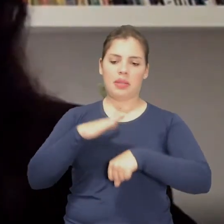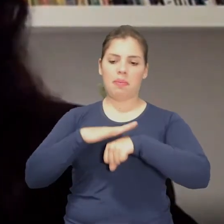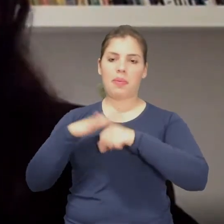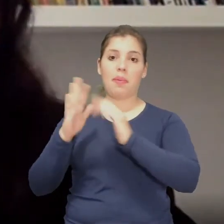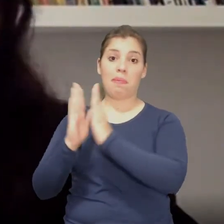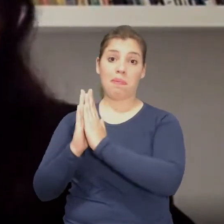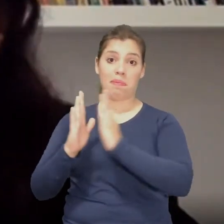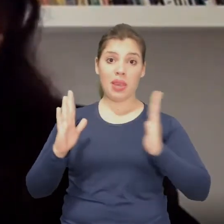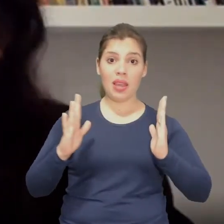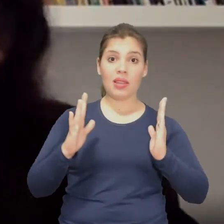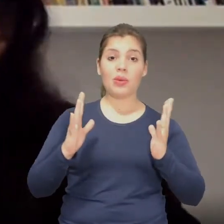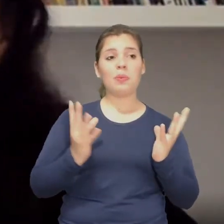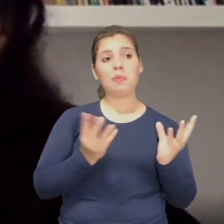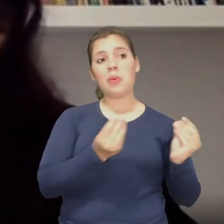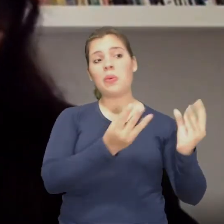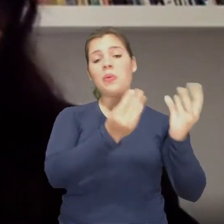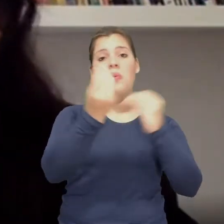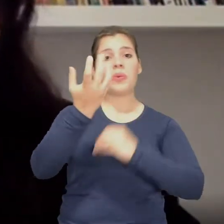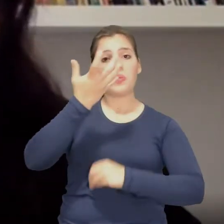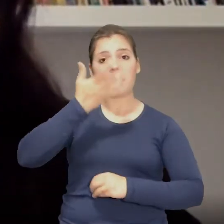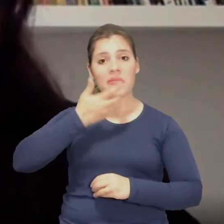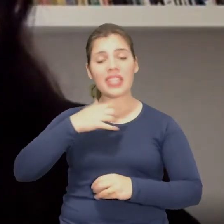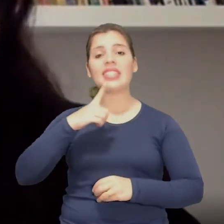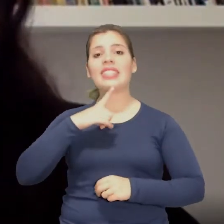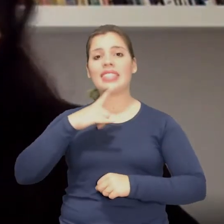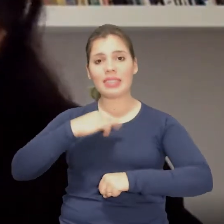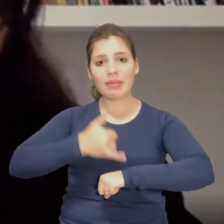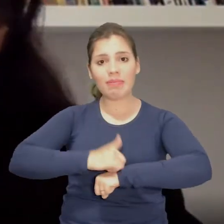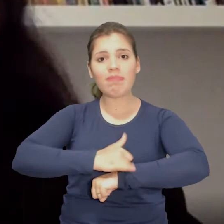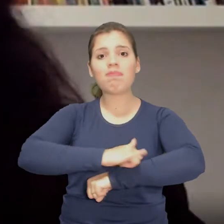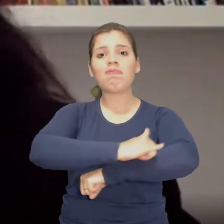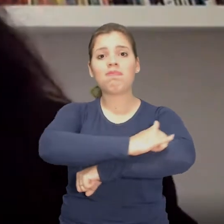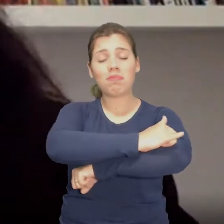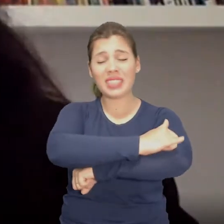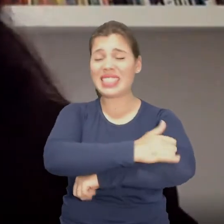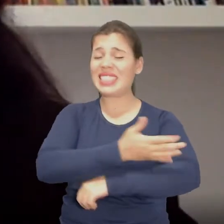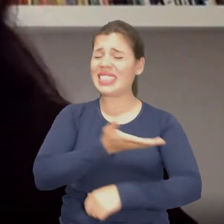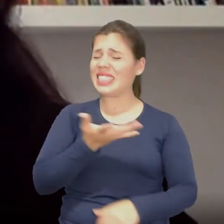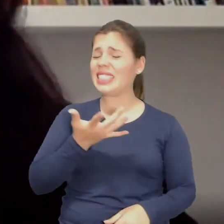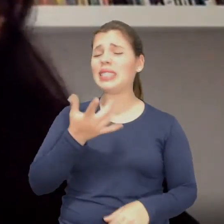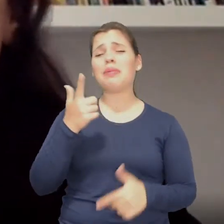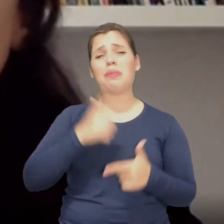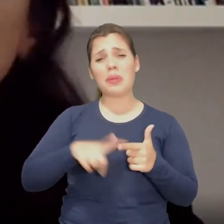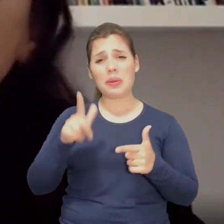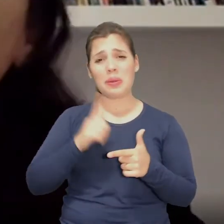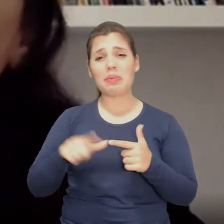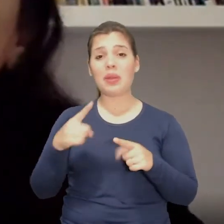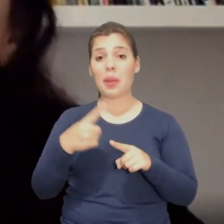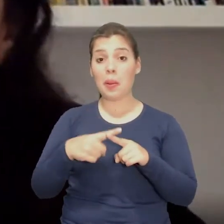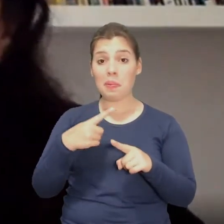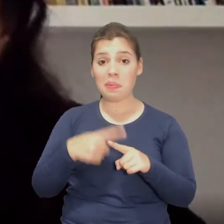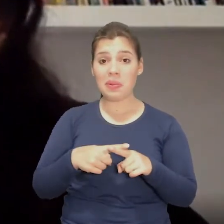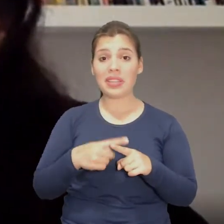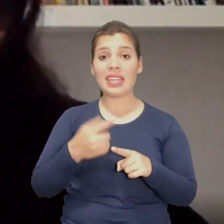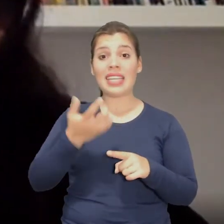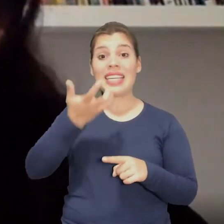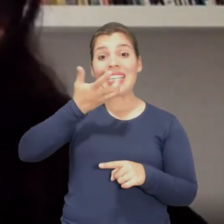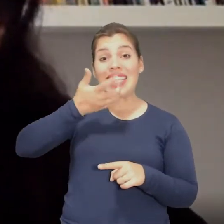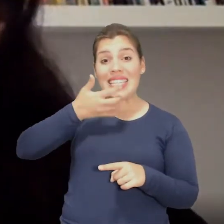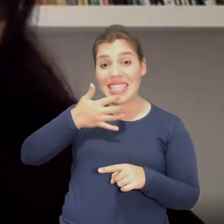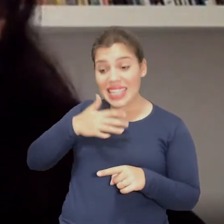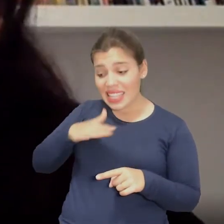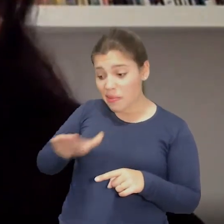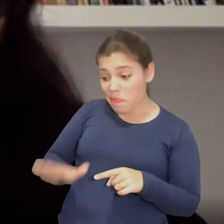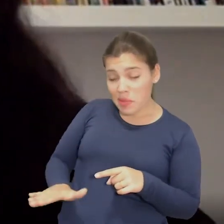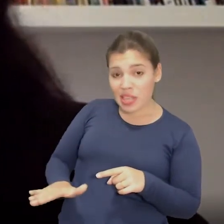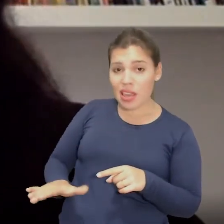de epidemia de obesidade na infância, assim. E isso é muito crítico, porque a gente sabe que quanto mais precoce